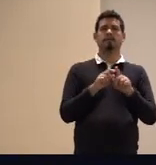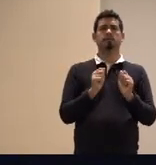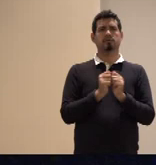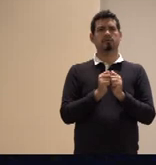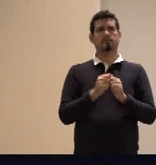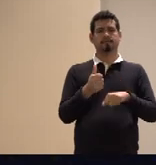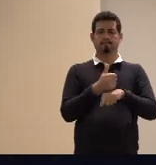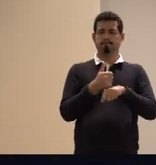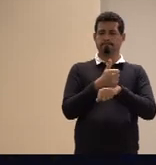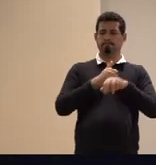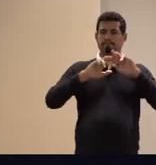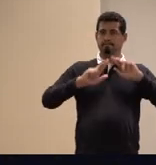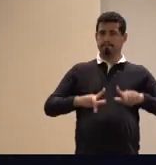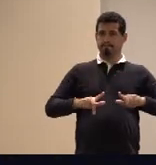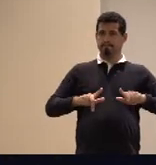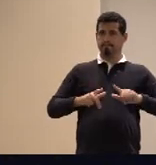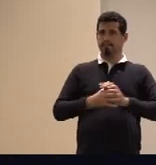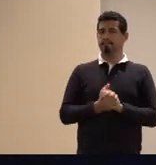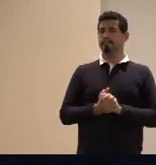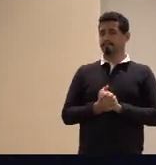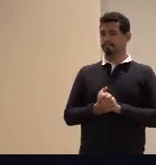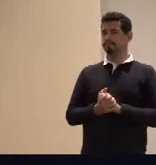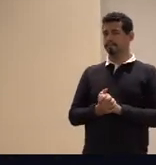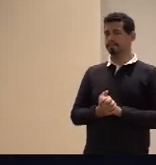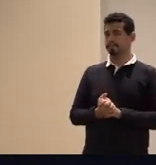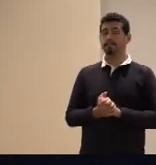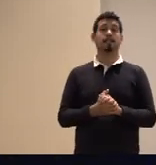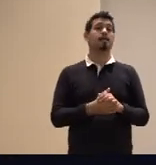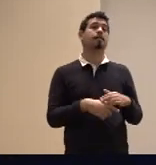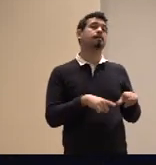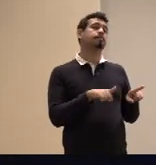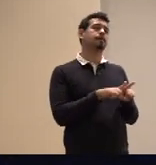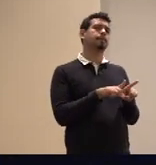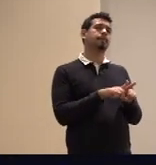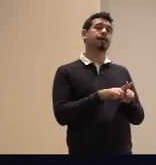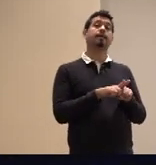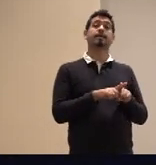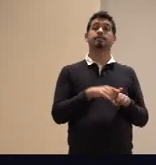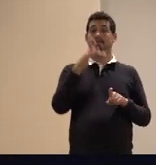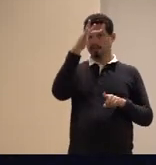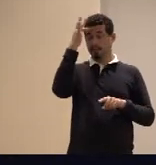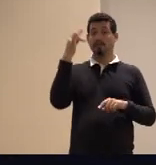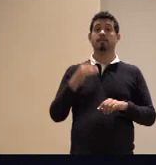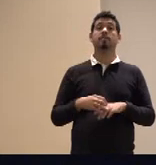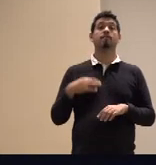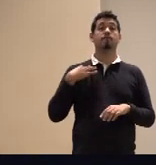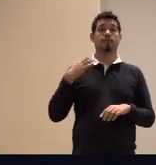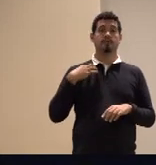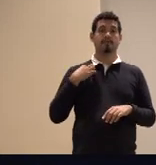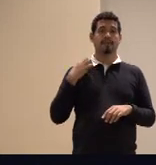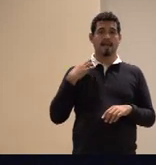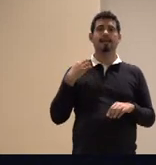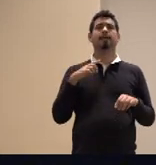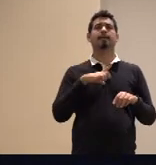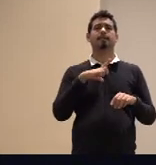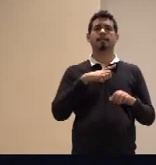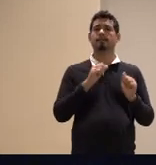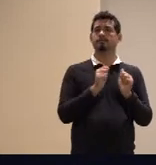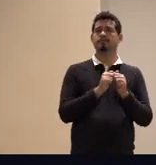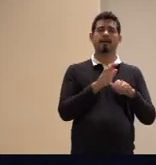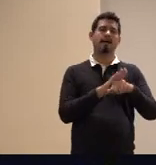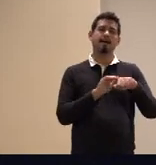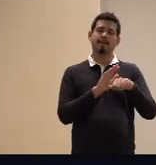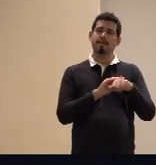um profissional diferente. E também os voluntários, né, que a gente tem, que são esses padrinhos e amigos